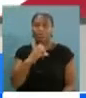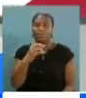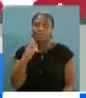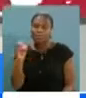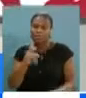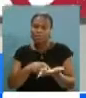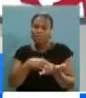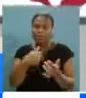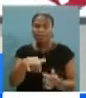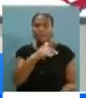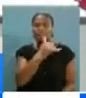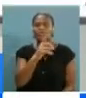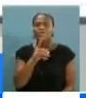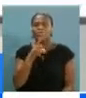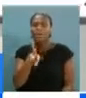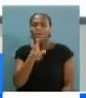serão necessários